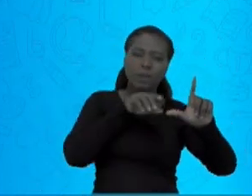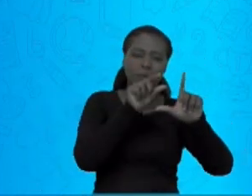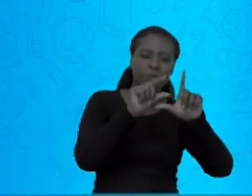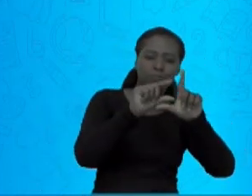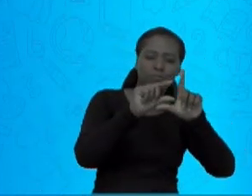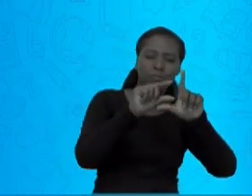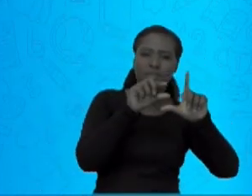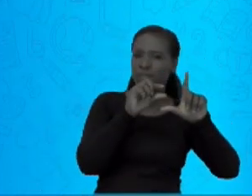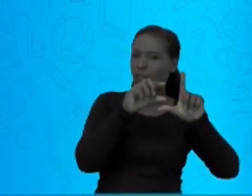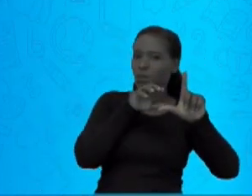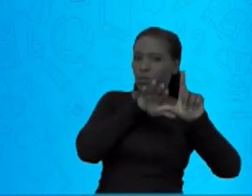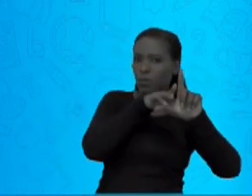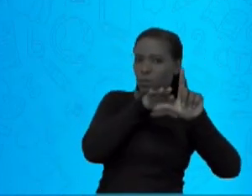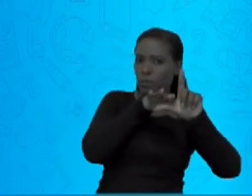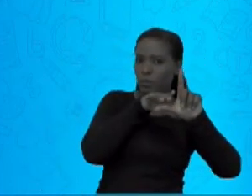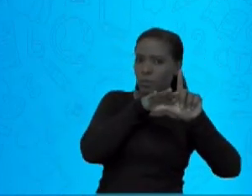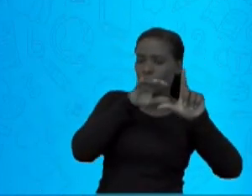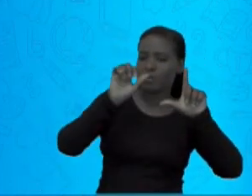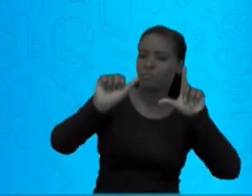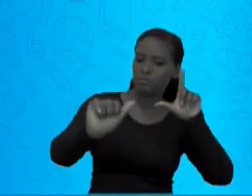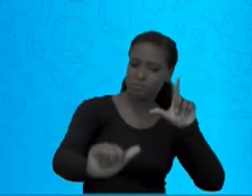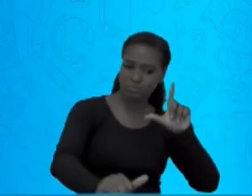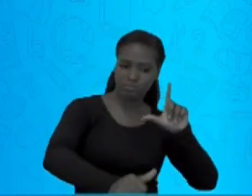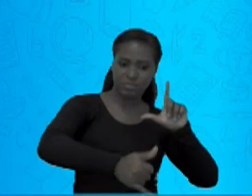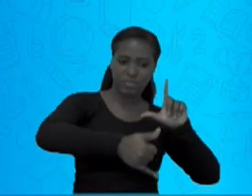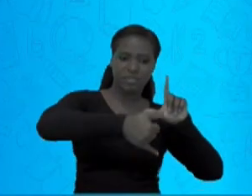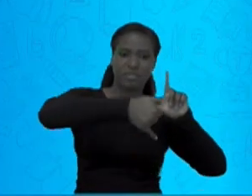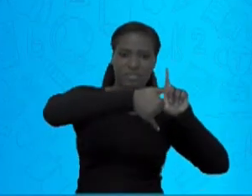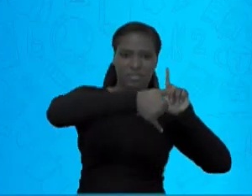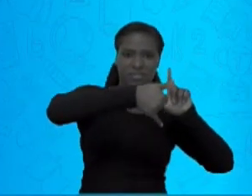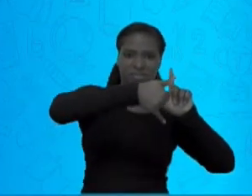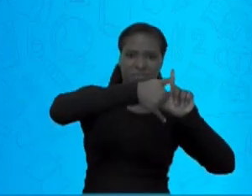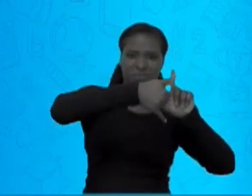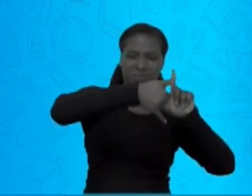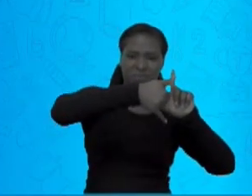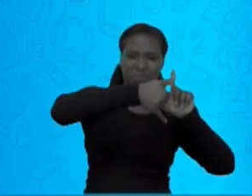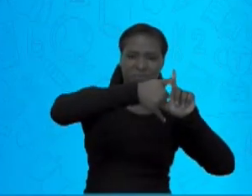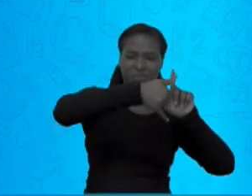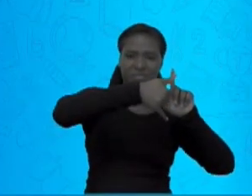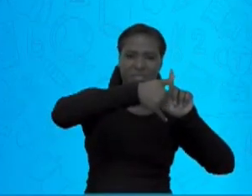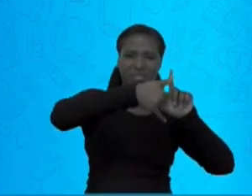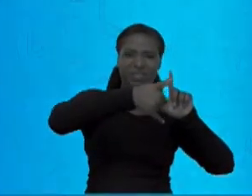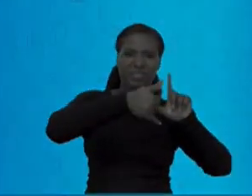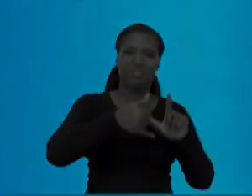apontar a câmera do seu celular na imagem que aparece no canto da tela.